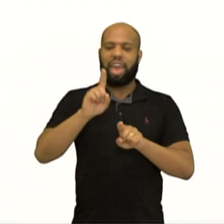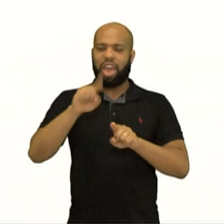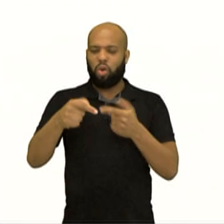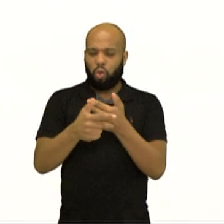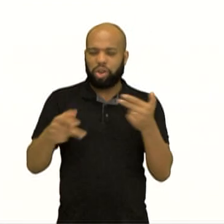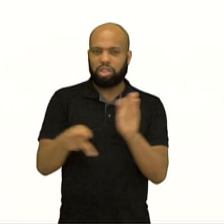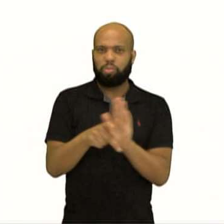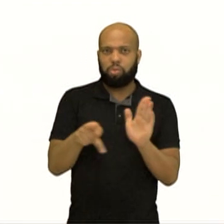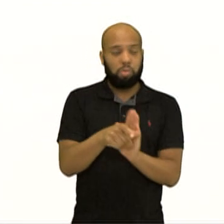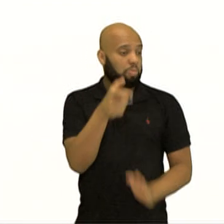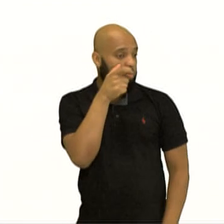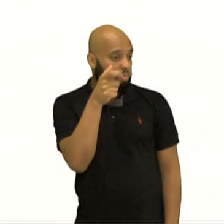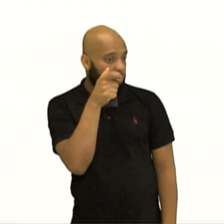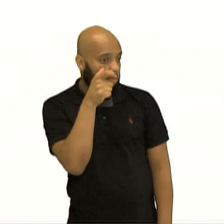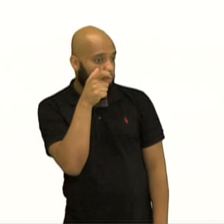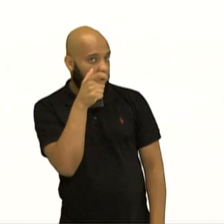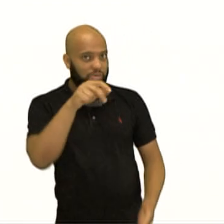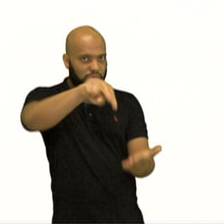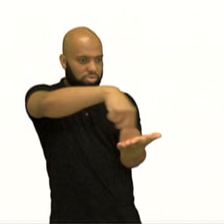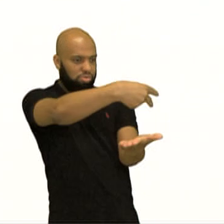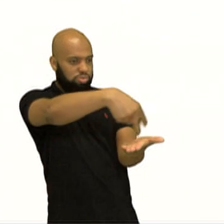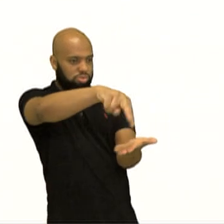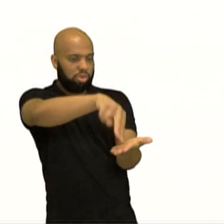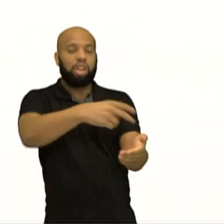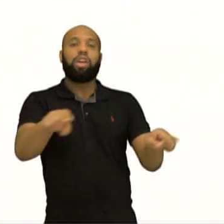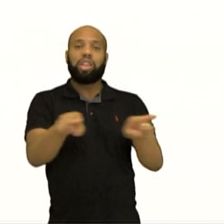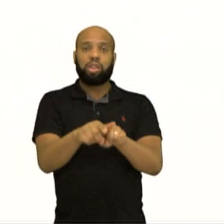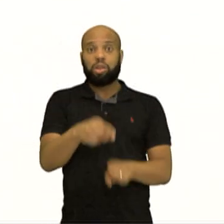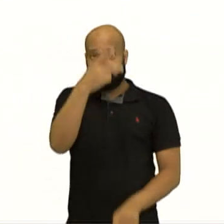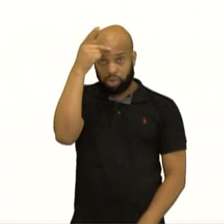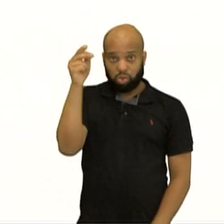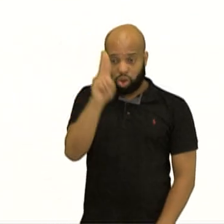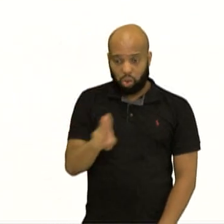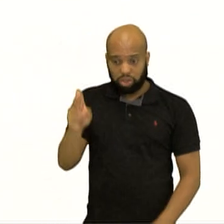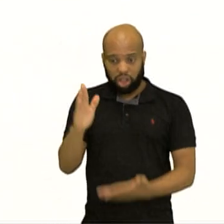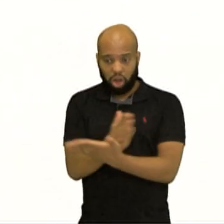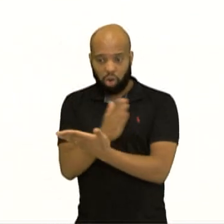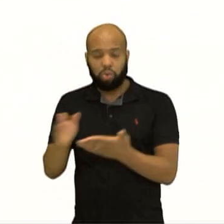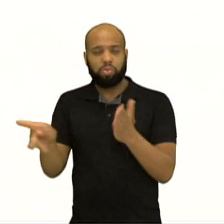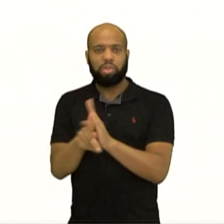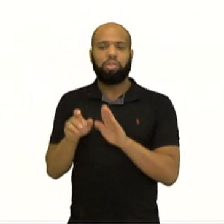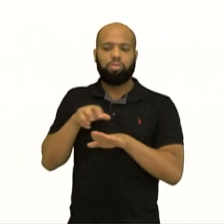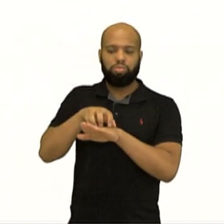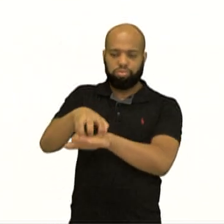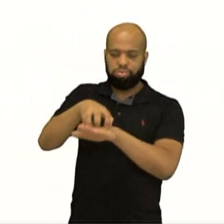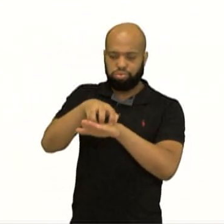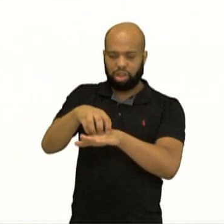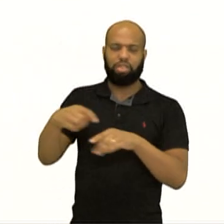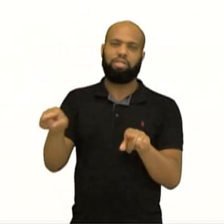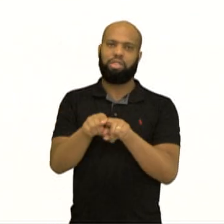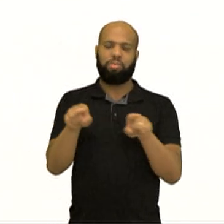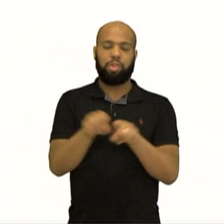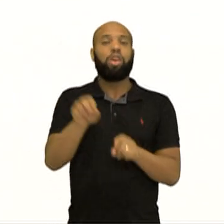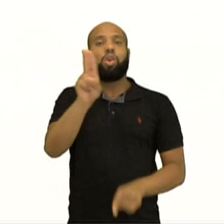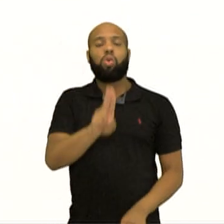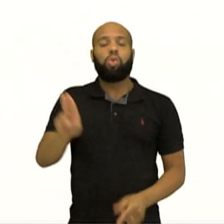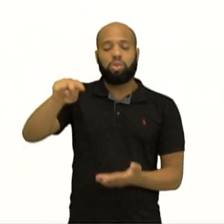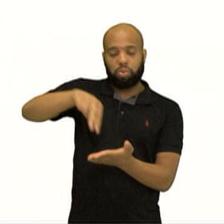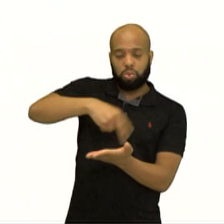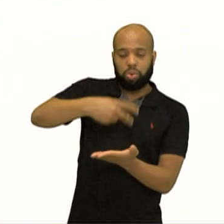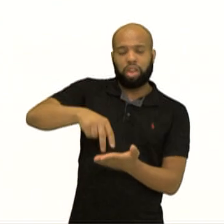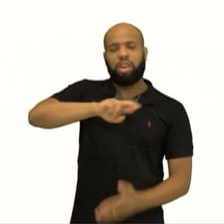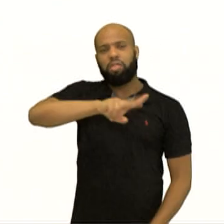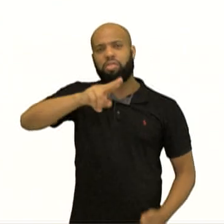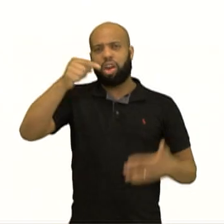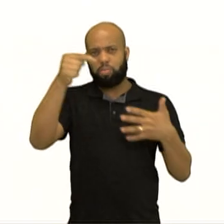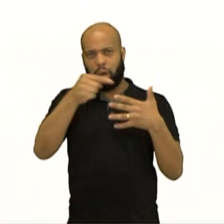do entretenimento e um meio de transporte. Então, o skate ele é utilizado para várias coisas e a professora citou algumas